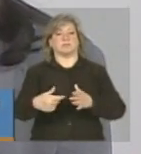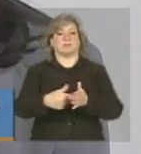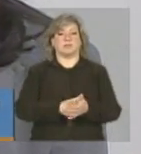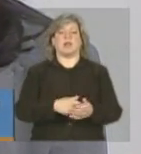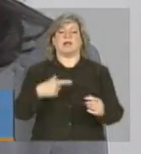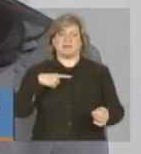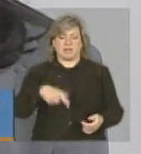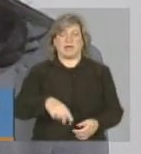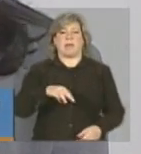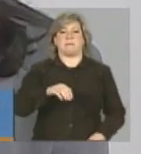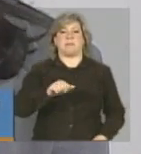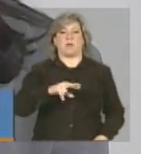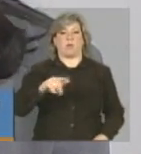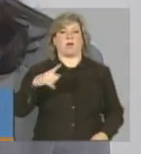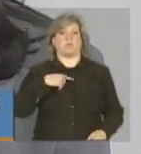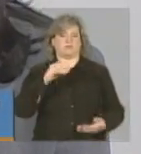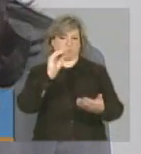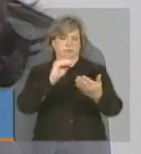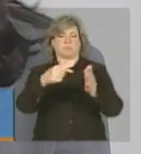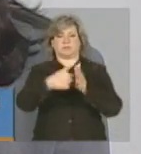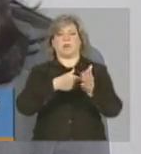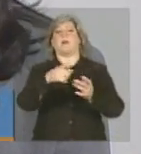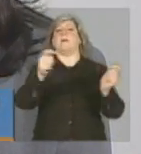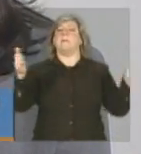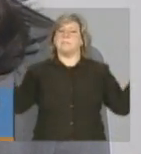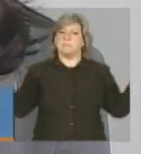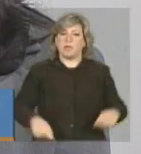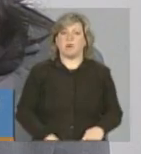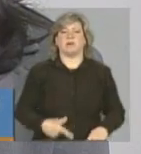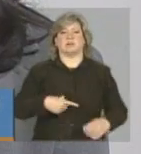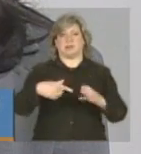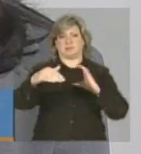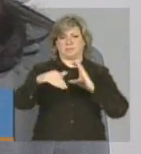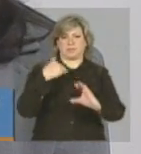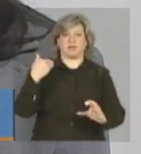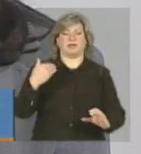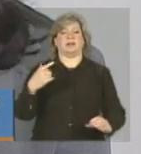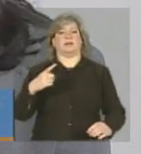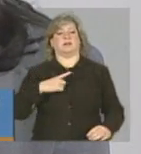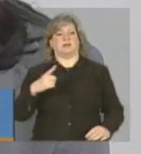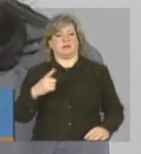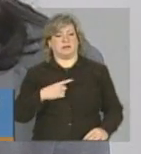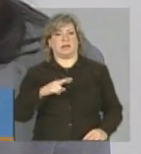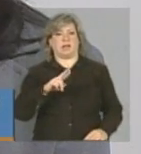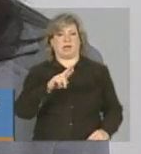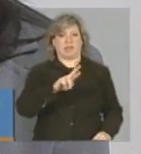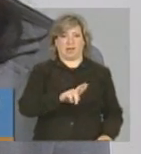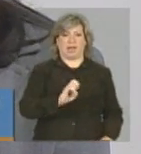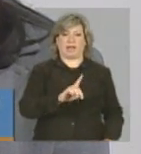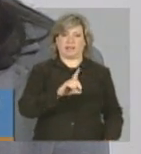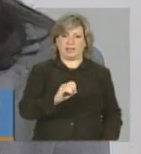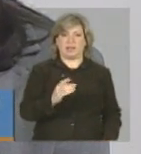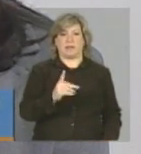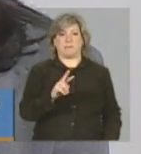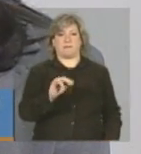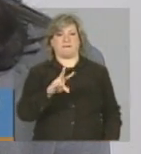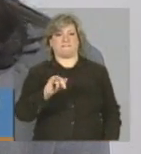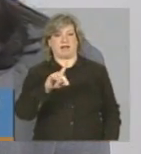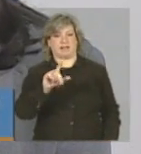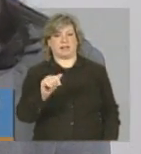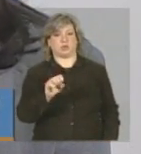mesmo com o questionário em mãos, vocês podem nos mandar e-mail para a gente no Rede Privada Suas e a gente vai, à